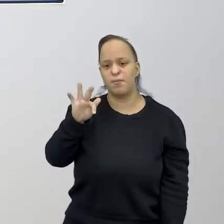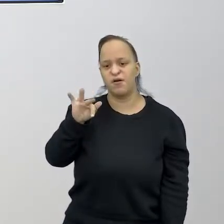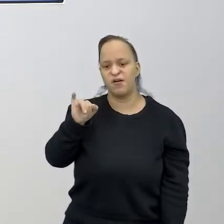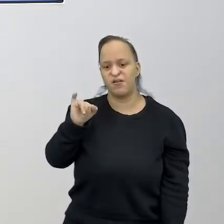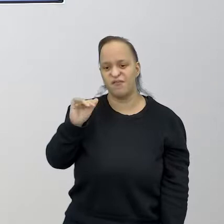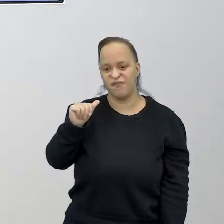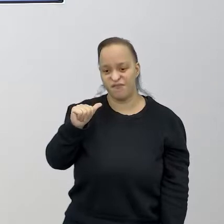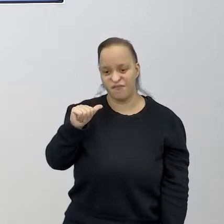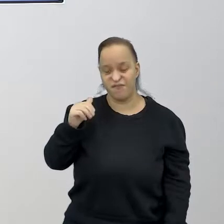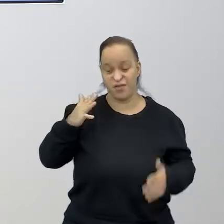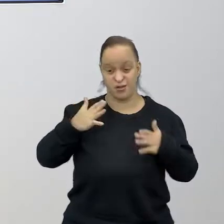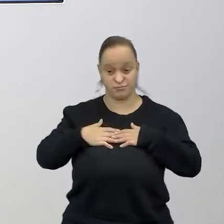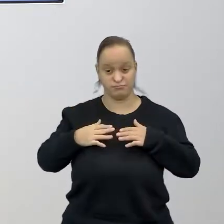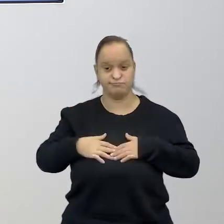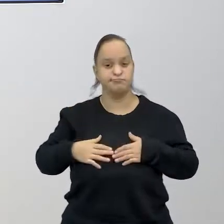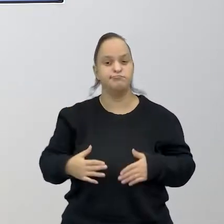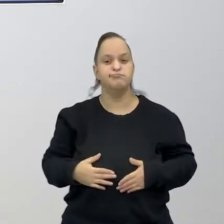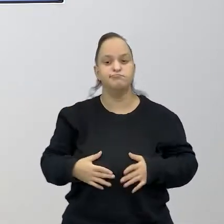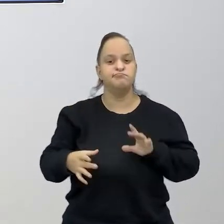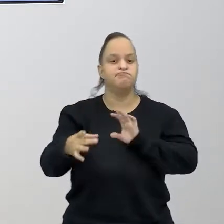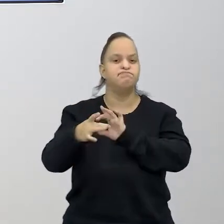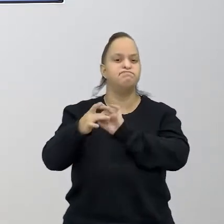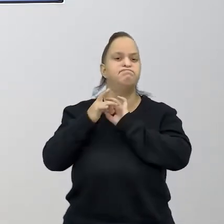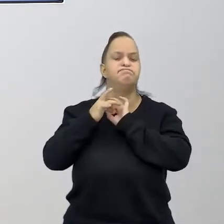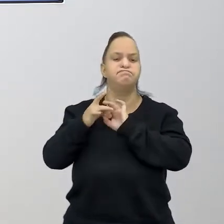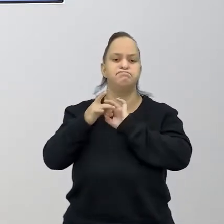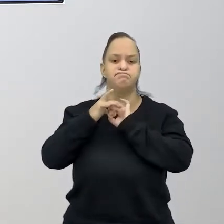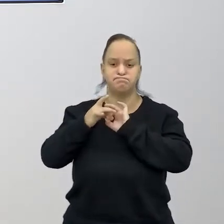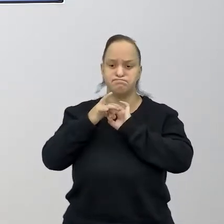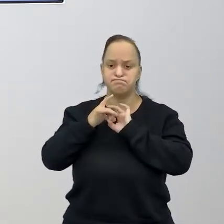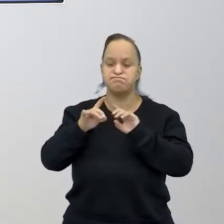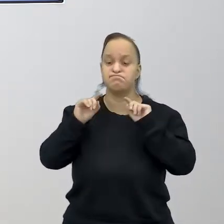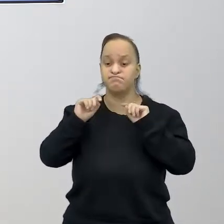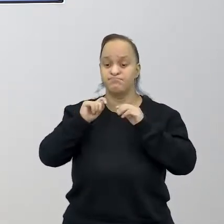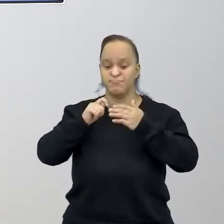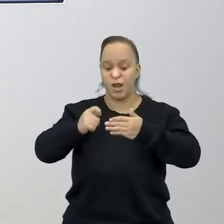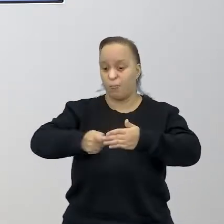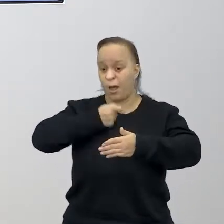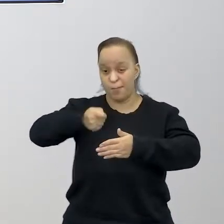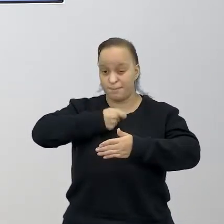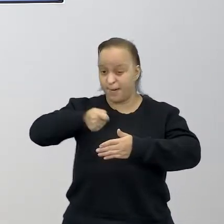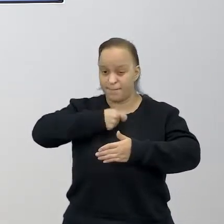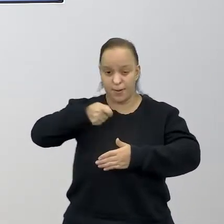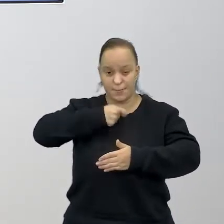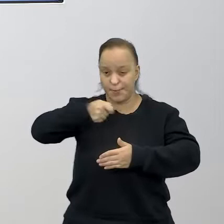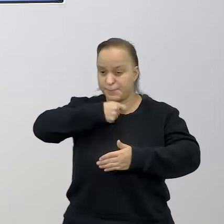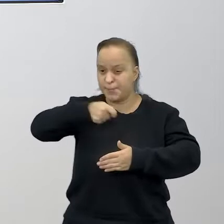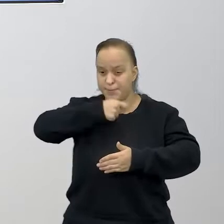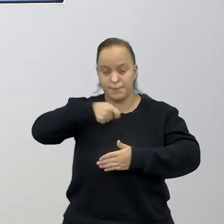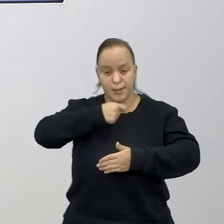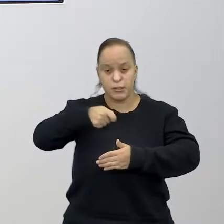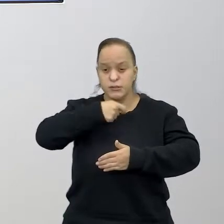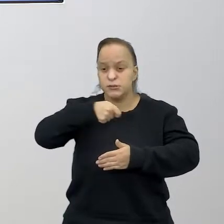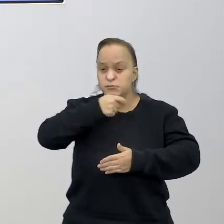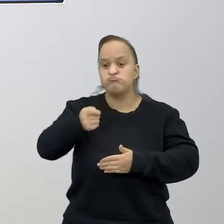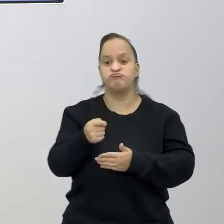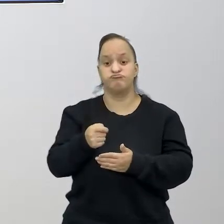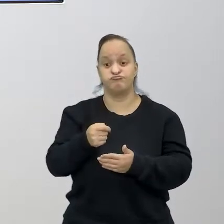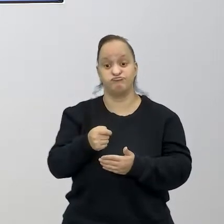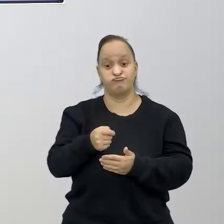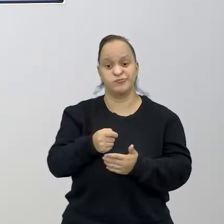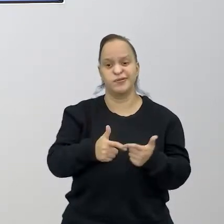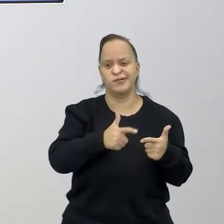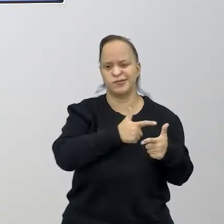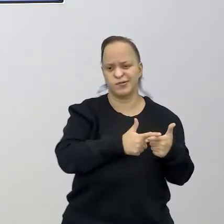Ela se relaciona muito ao aparecimento de transtornos alimentares, já que quando a gente está com problemas